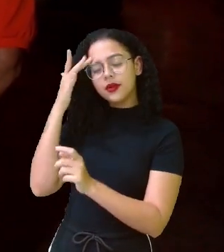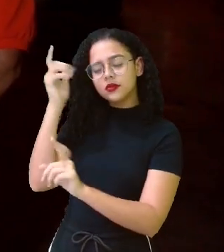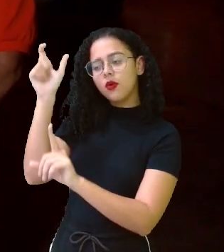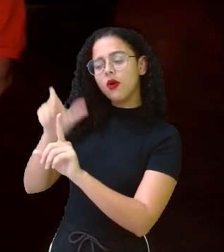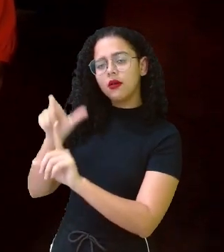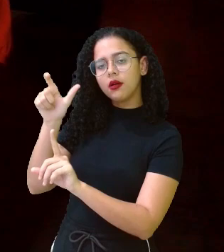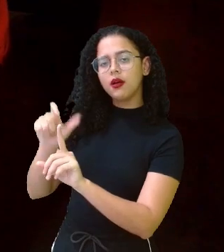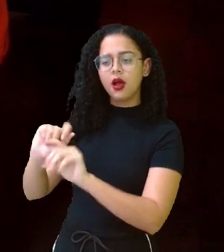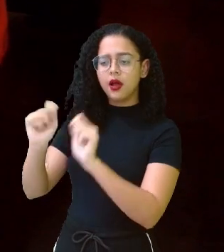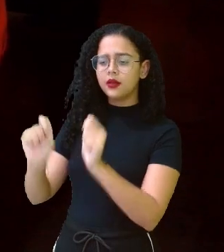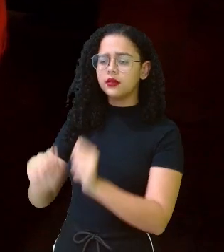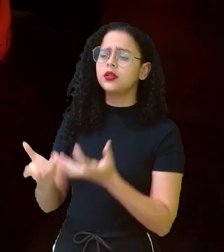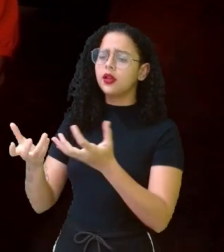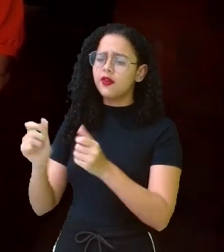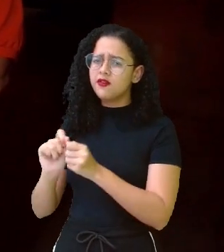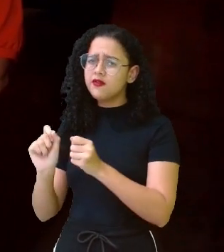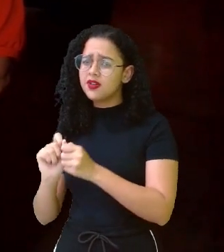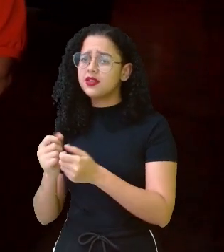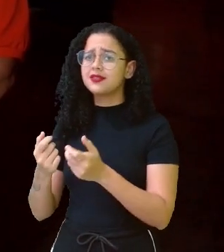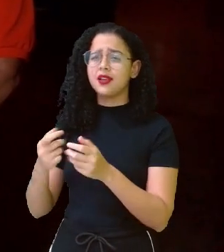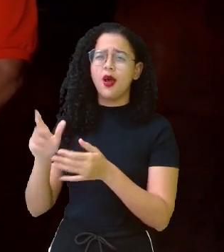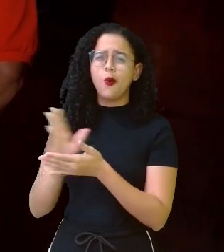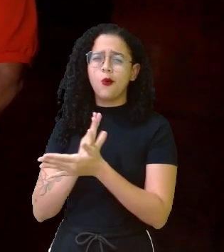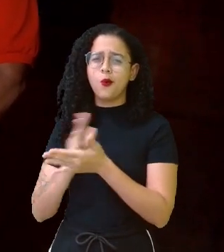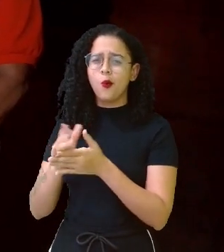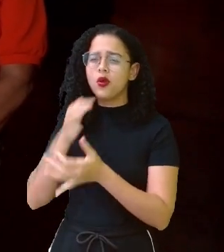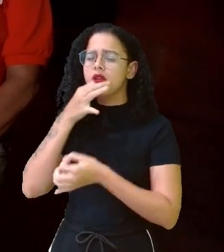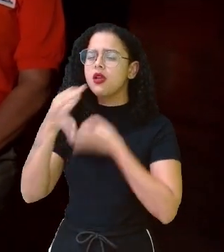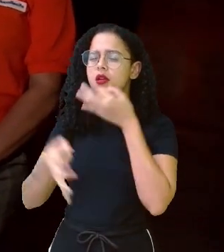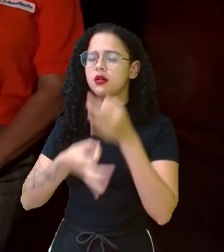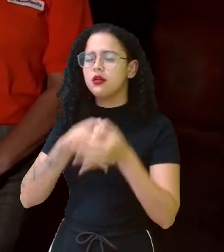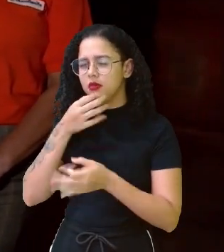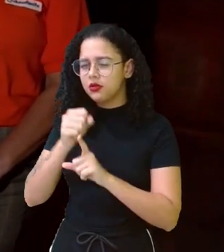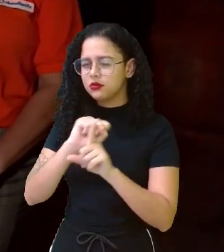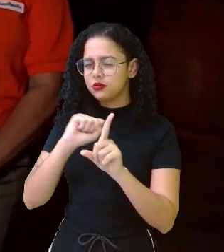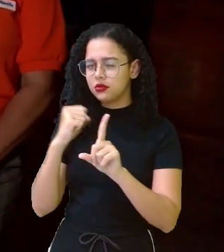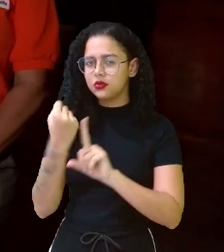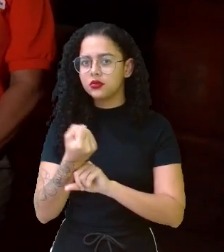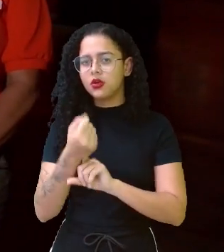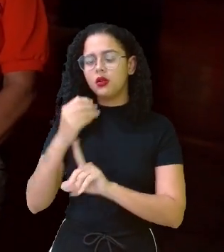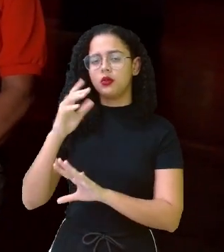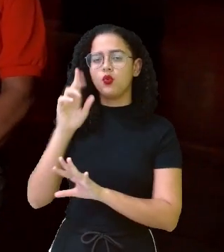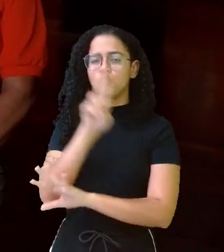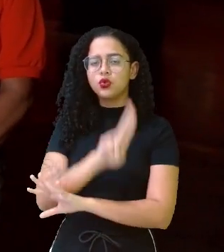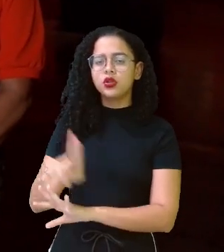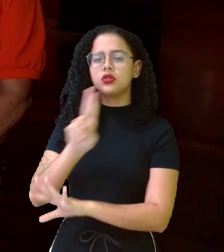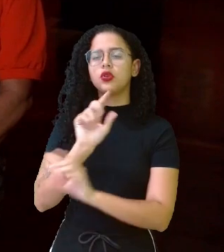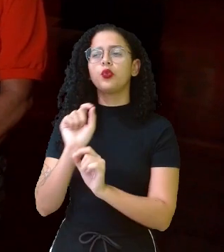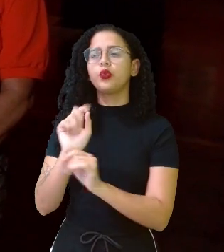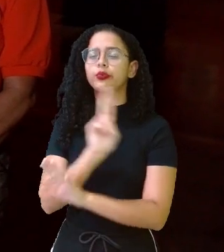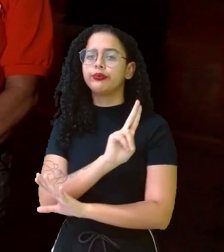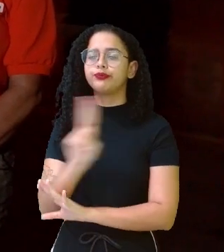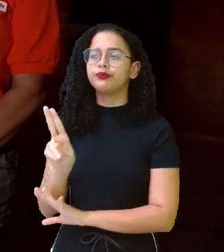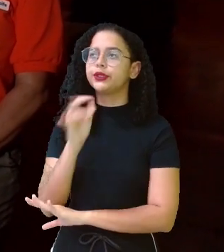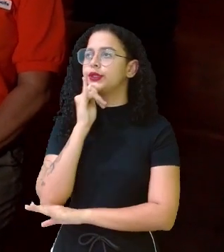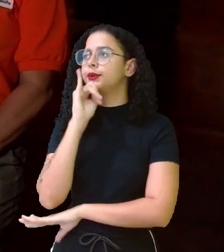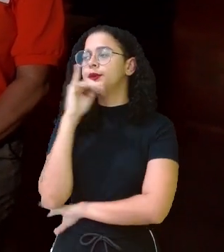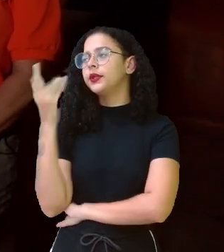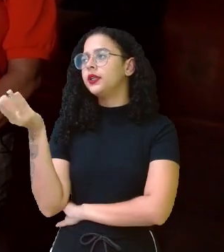representar e fazer dessas artes algumas críticas sociais, utilizando principalmente alguns elementos daquilo que é chamada, vamos dizer assim,